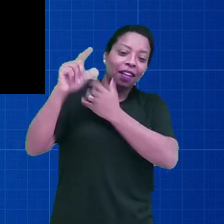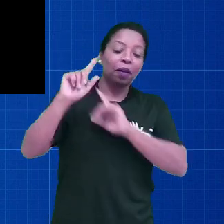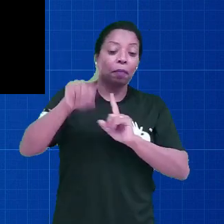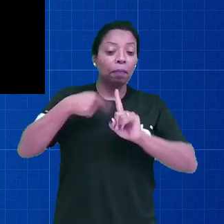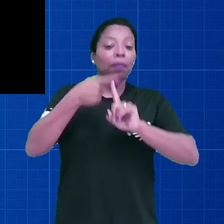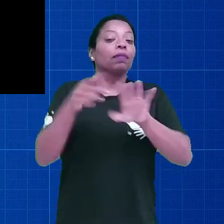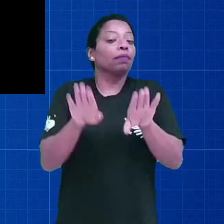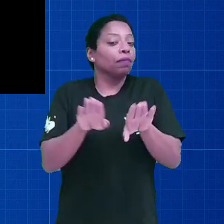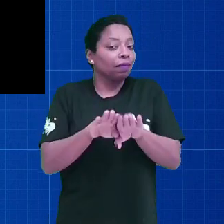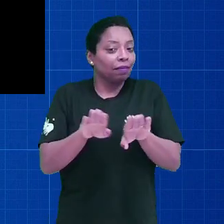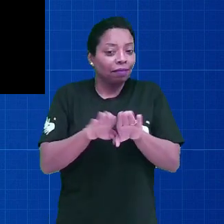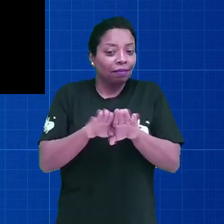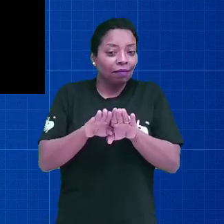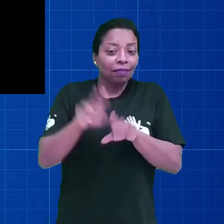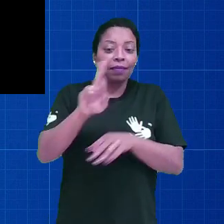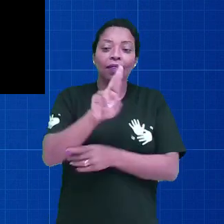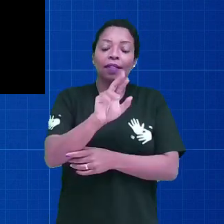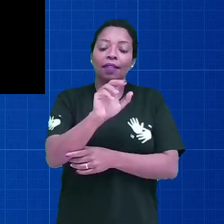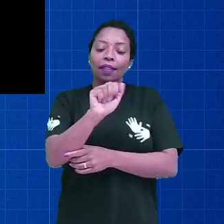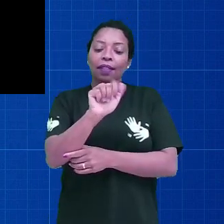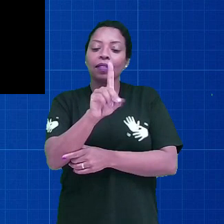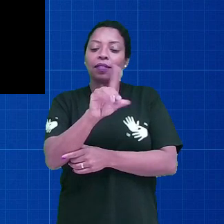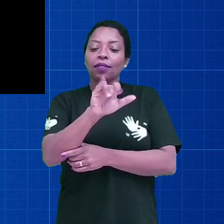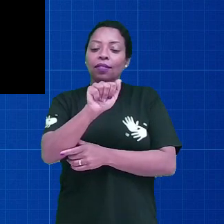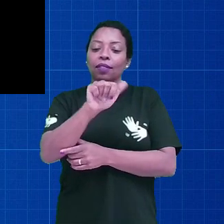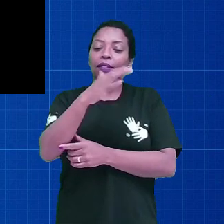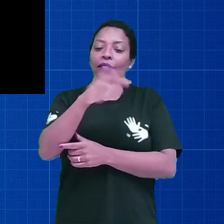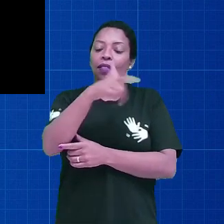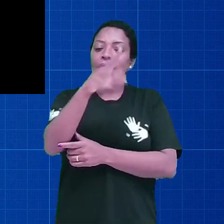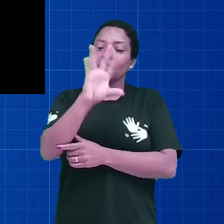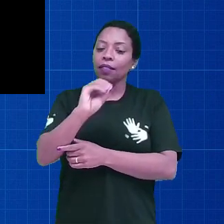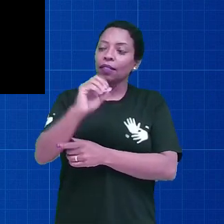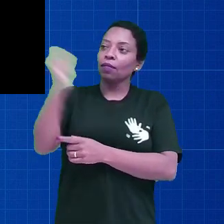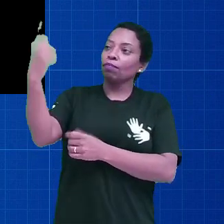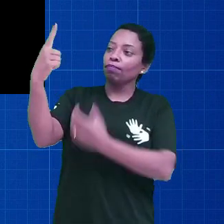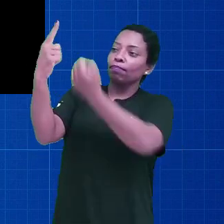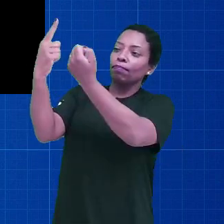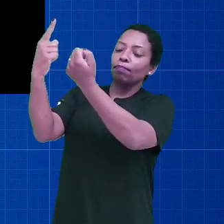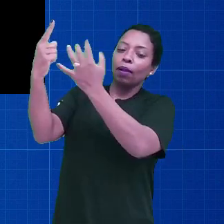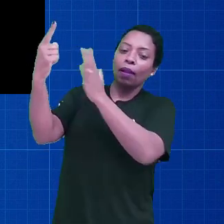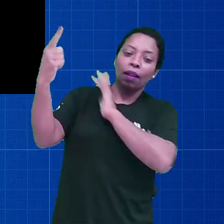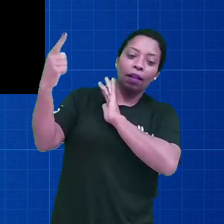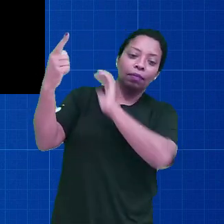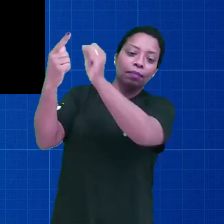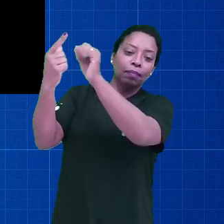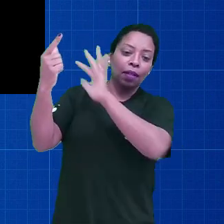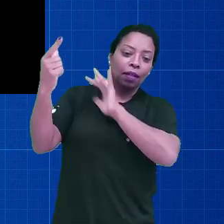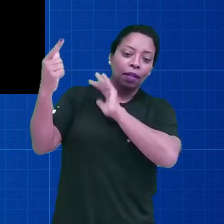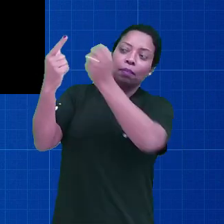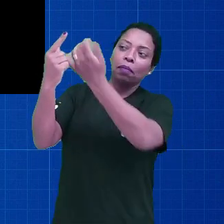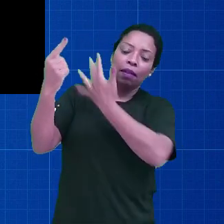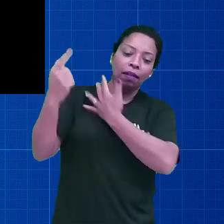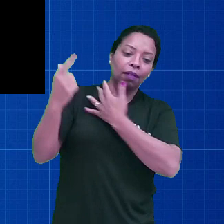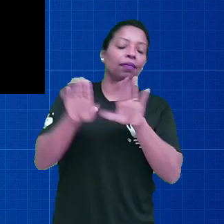eu tenho uma outra quantidade de radiação que está chegando. Existem várias leis aí de balanço